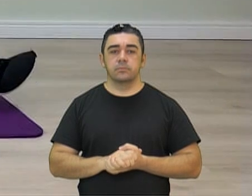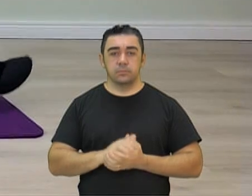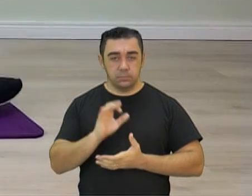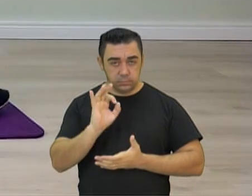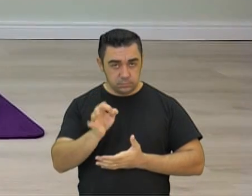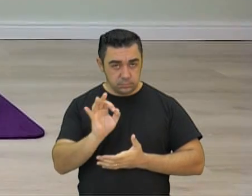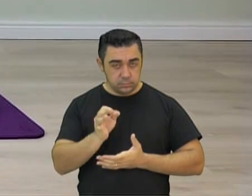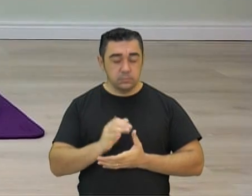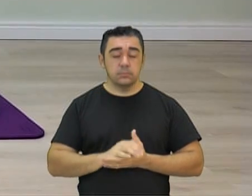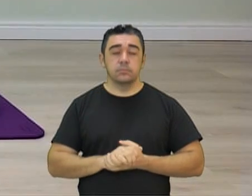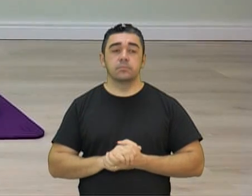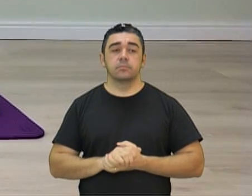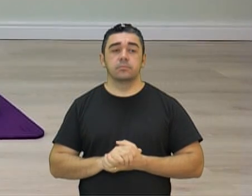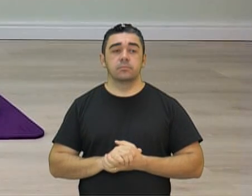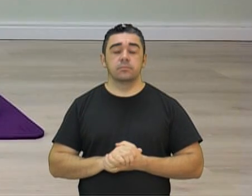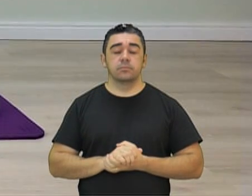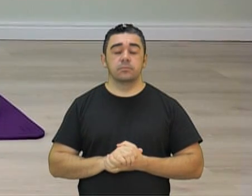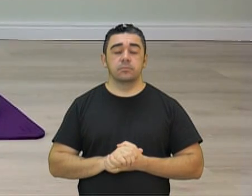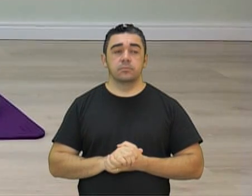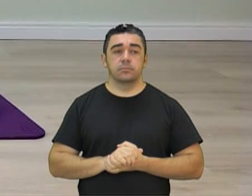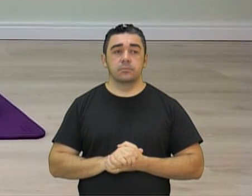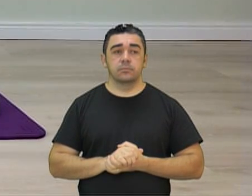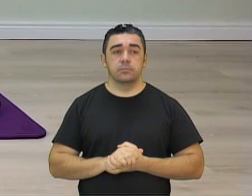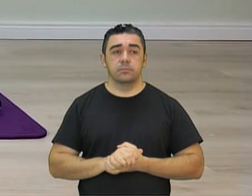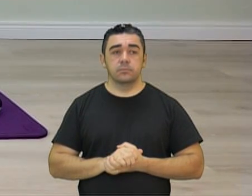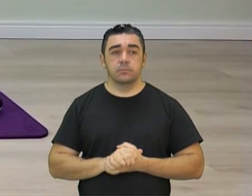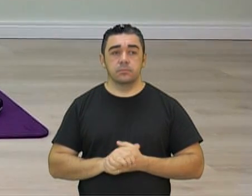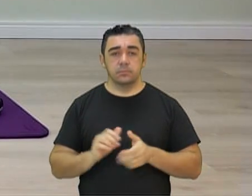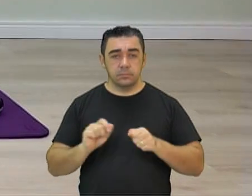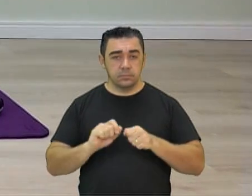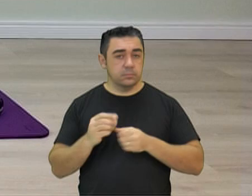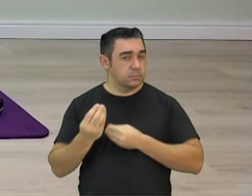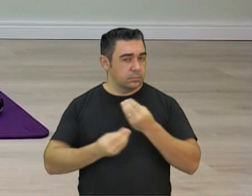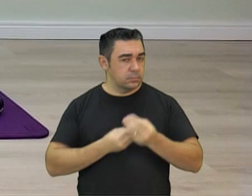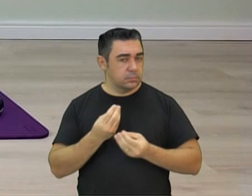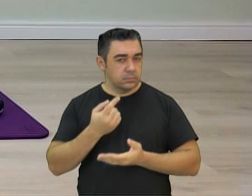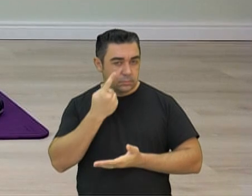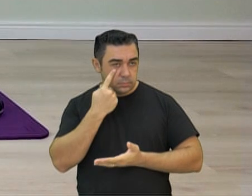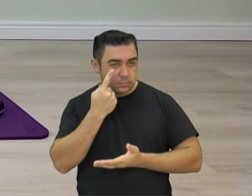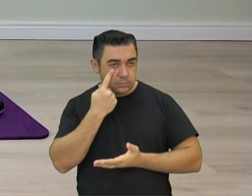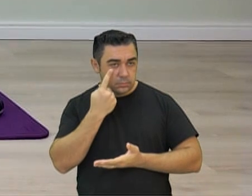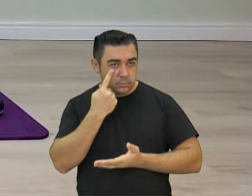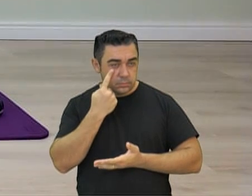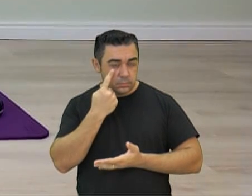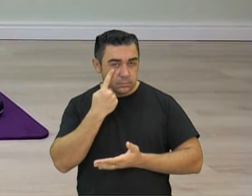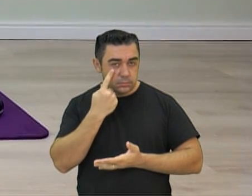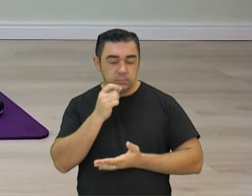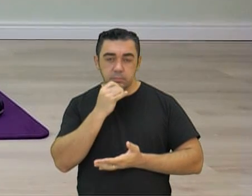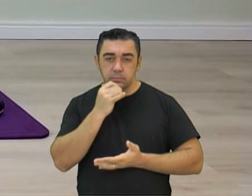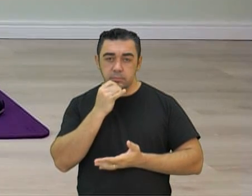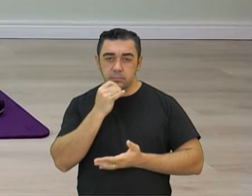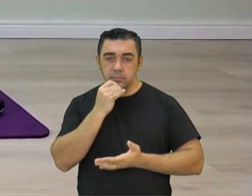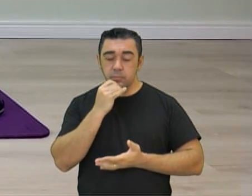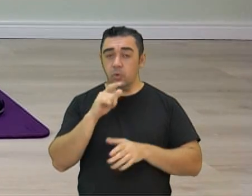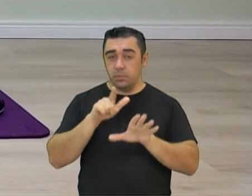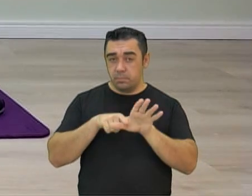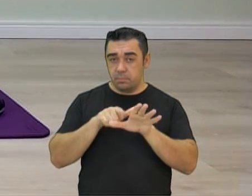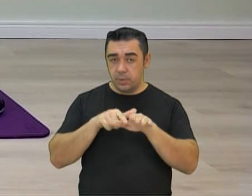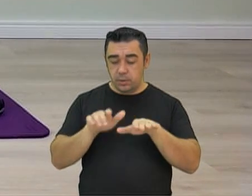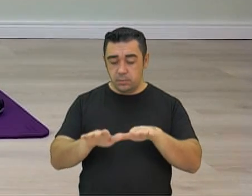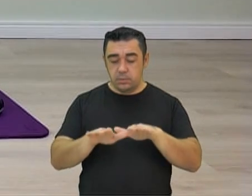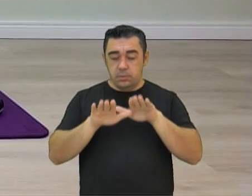Certo? Agora nós vamos fazer o barco. Você tira os seus pés levemente do